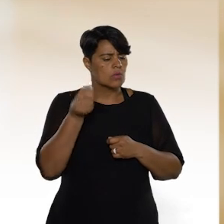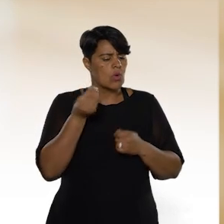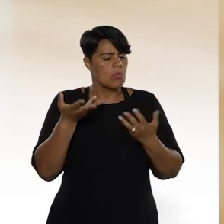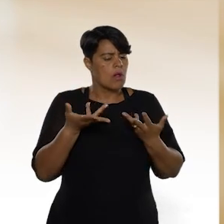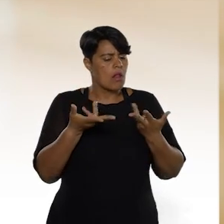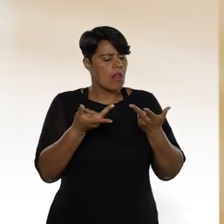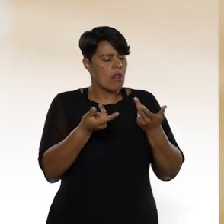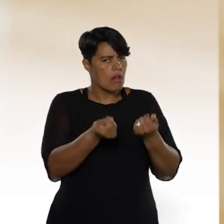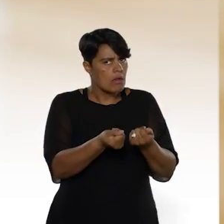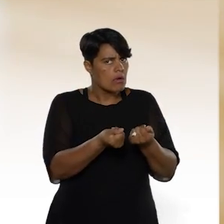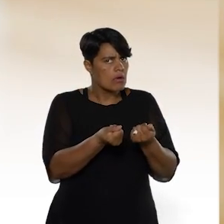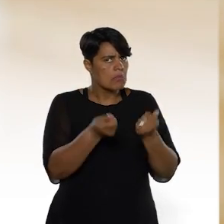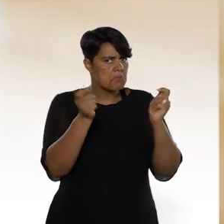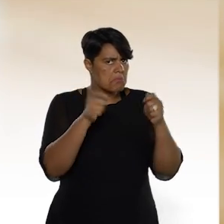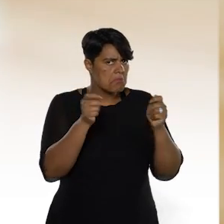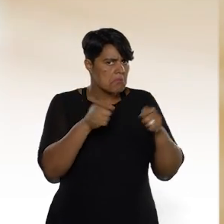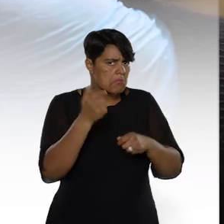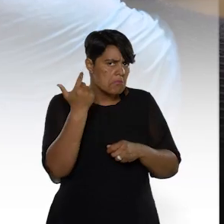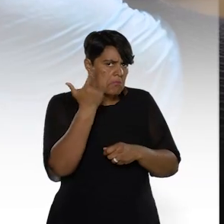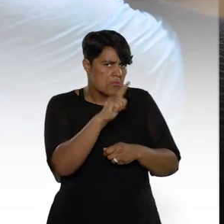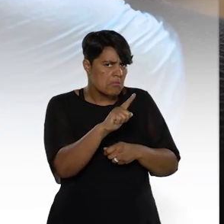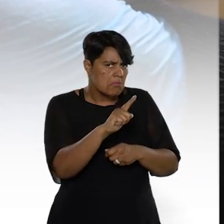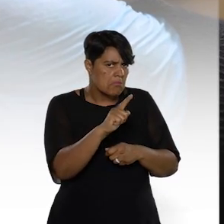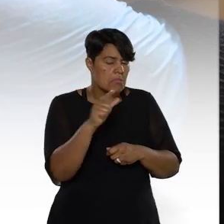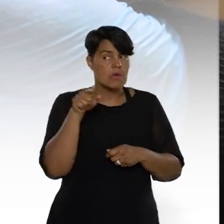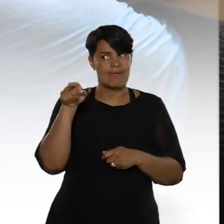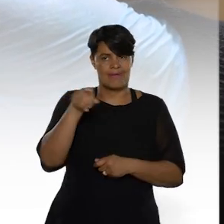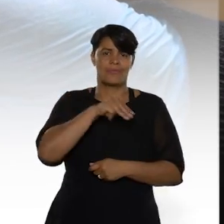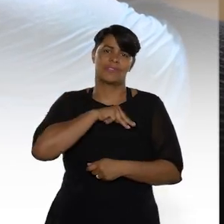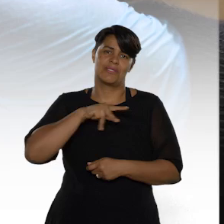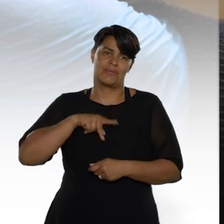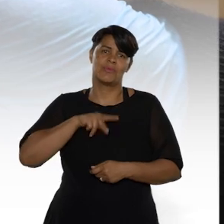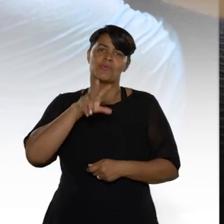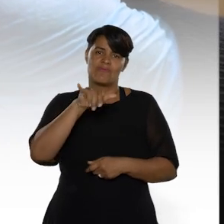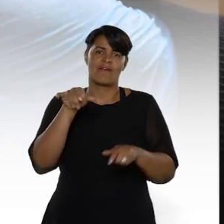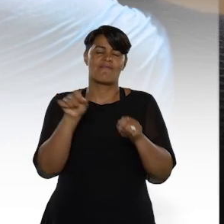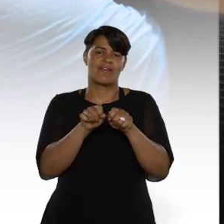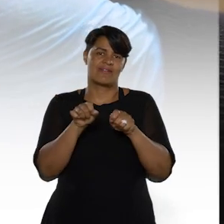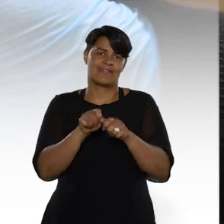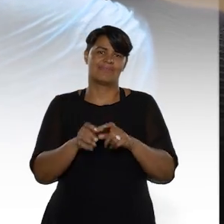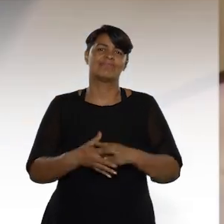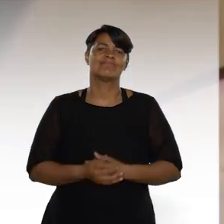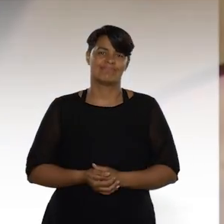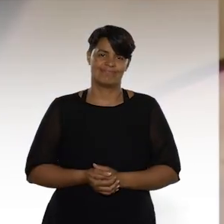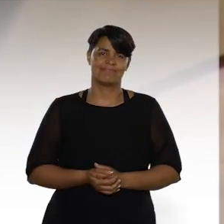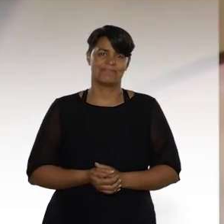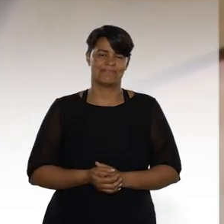ser aperfeiçoado. Se houver, o Ministério Público Federal vai avaliar qual é a melhor medida a tomar.